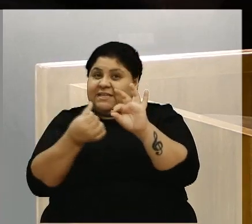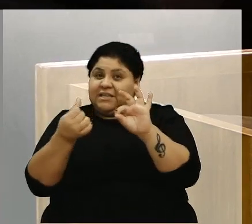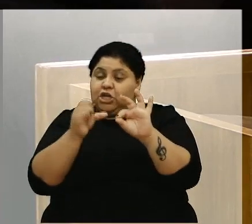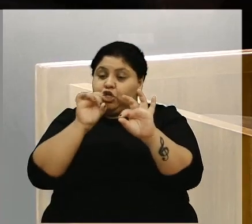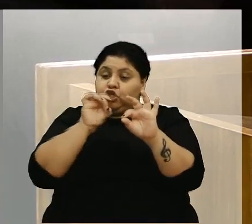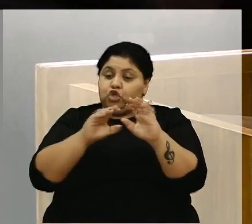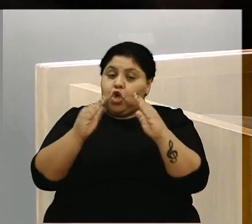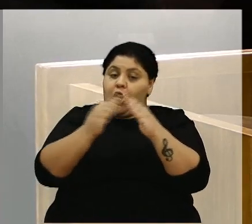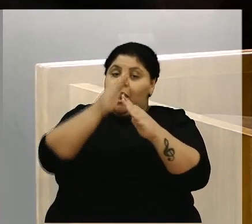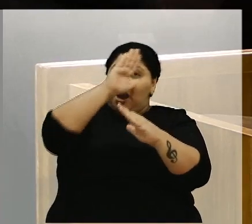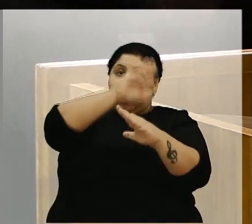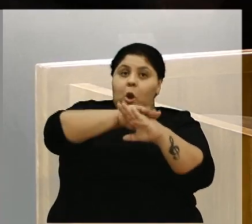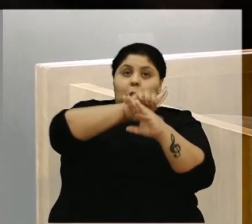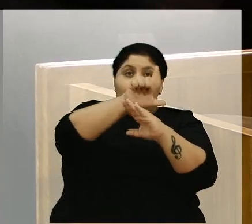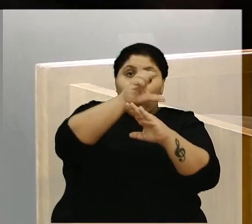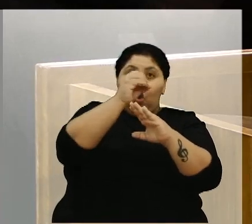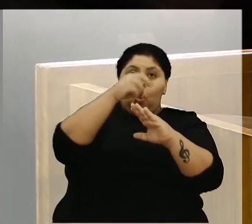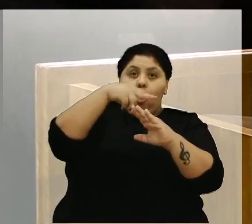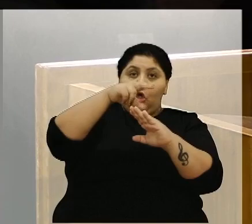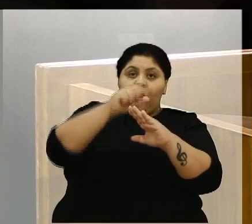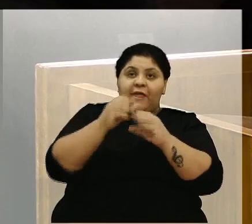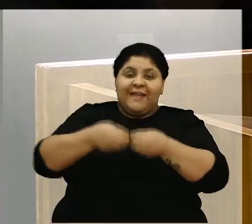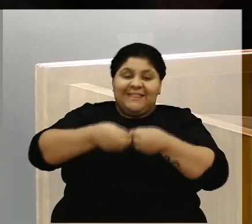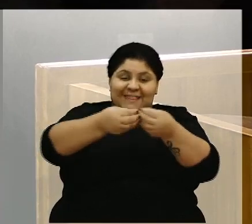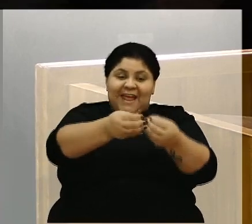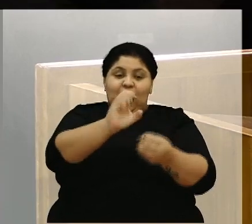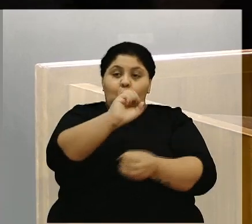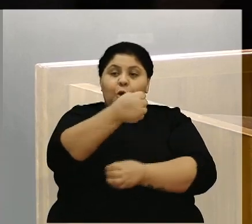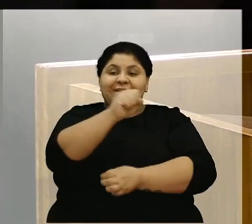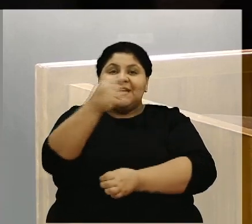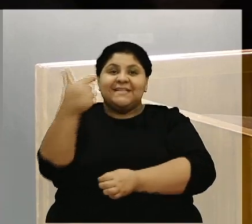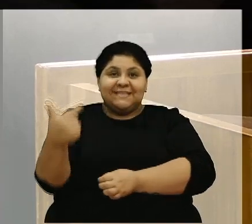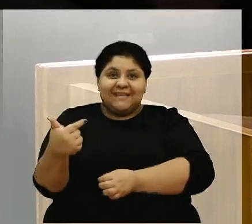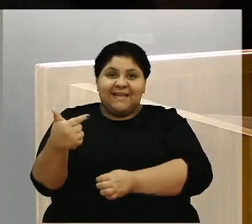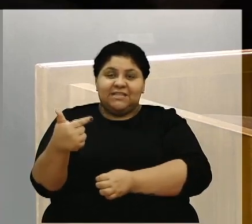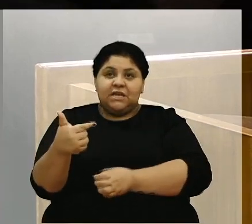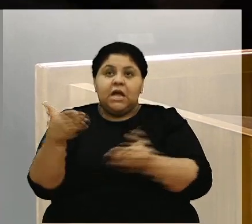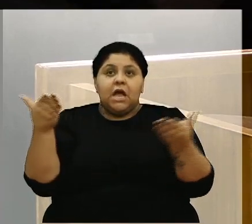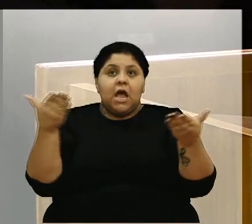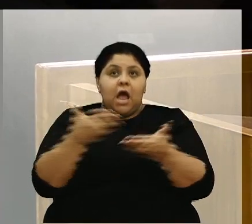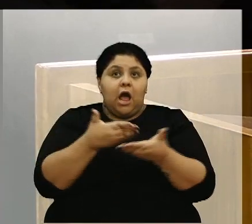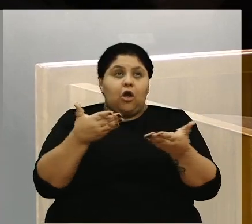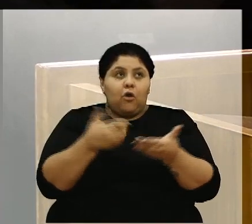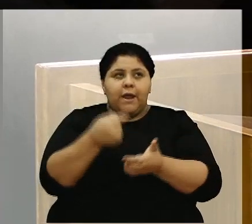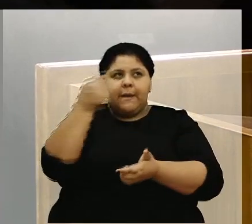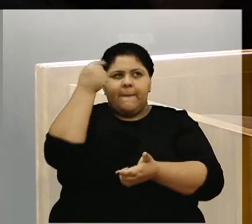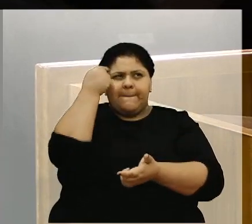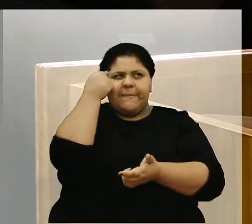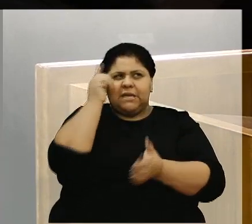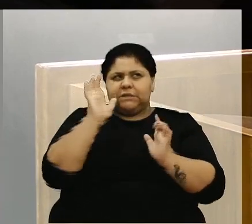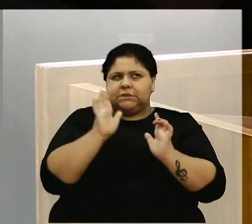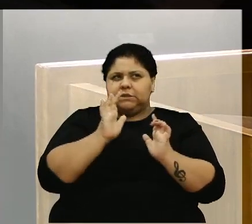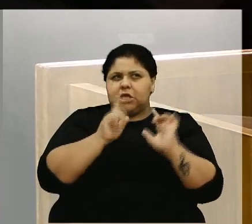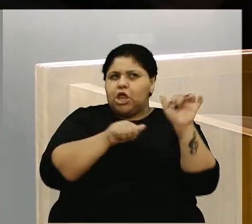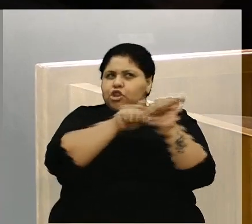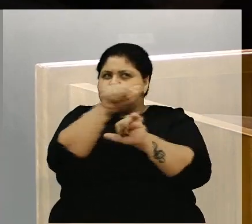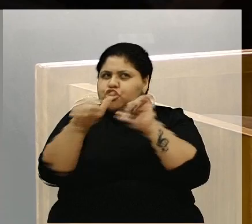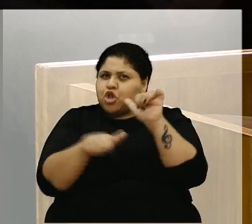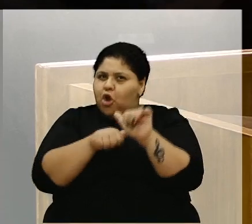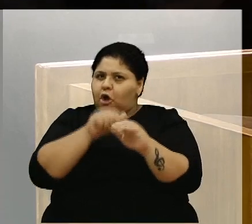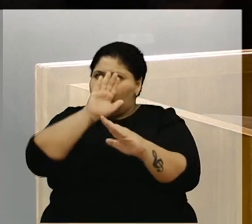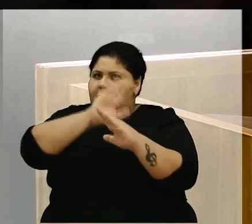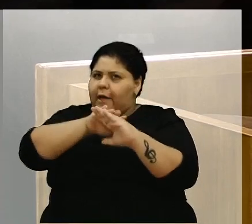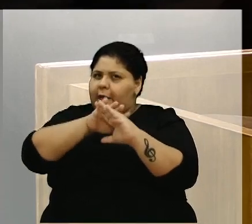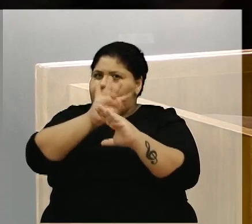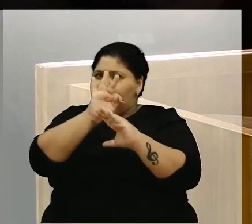87 bobinas até ontem. Então, agora vocês revertam isso para telhas. Por isso, a importância do nosso